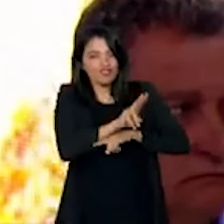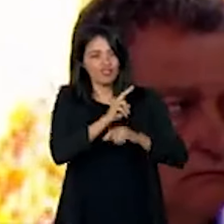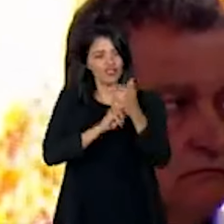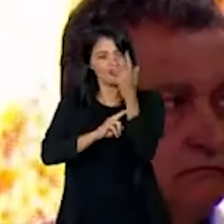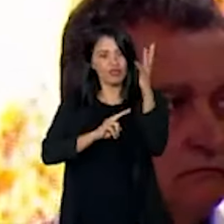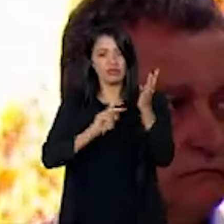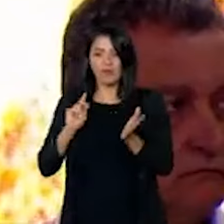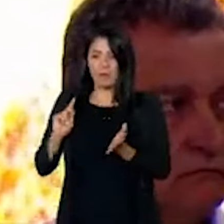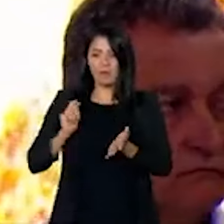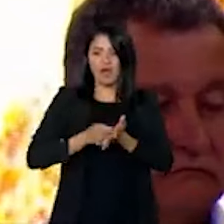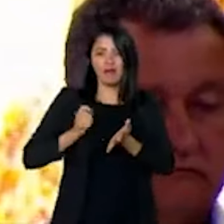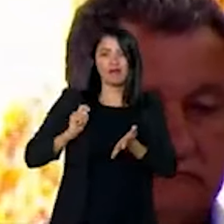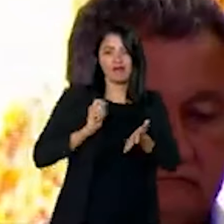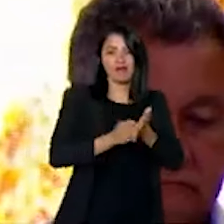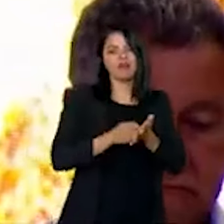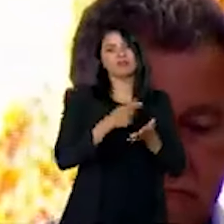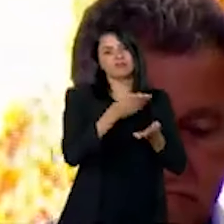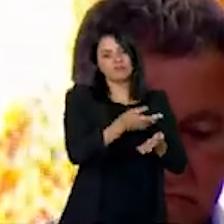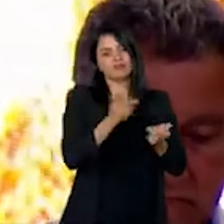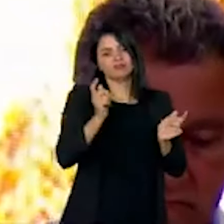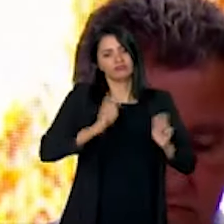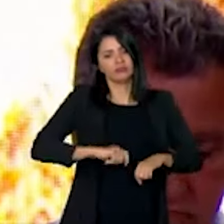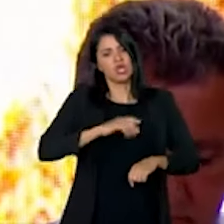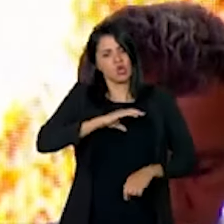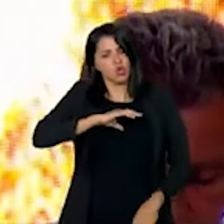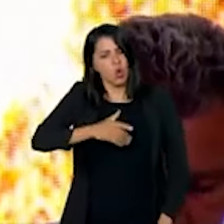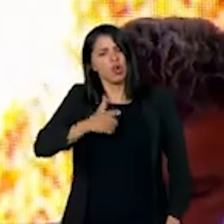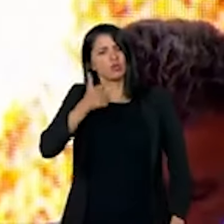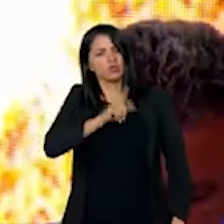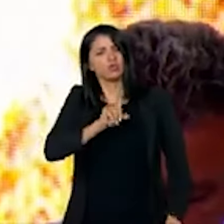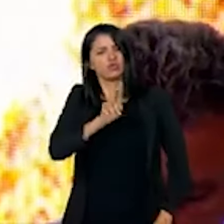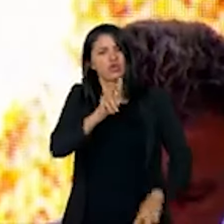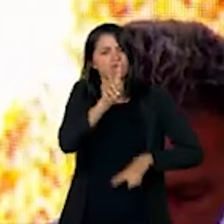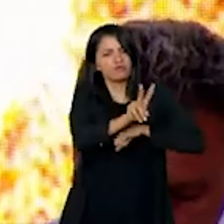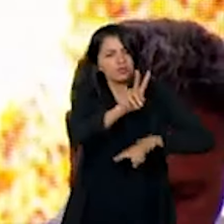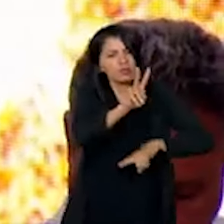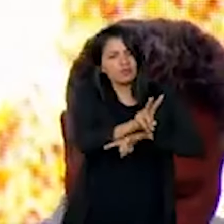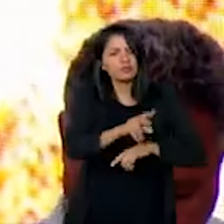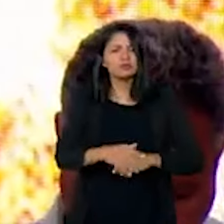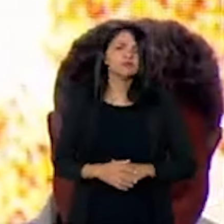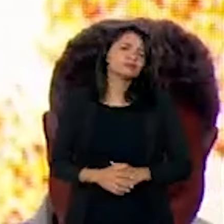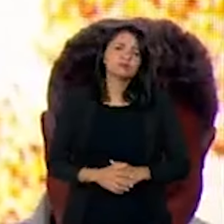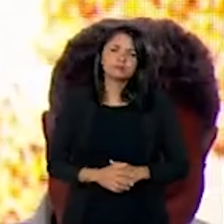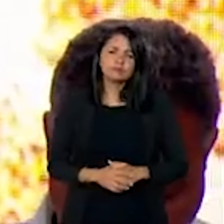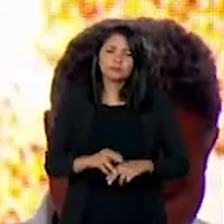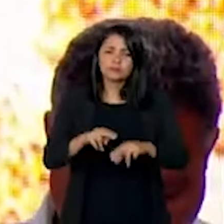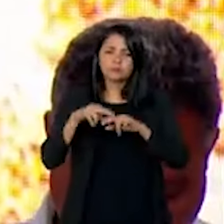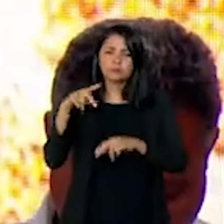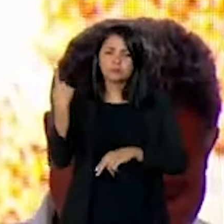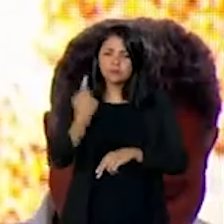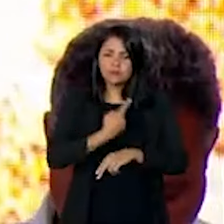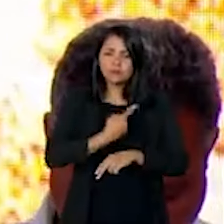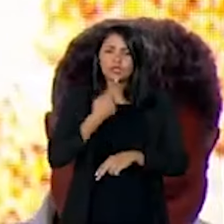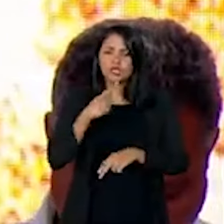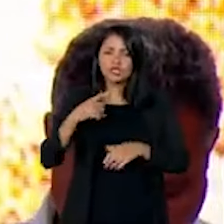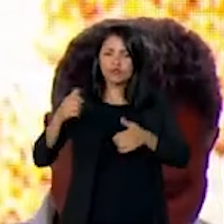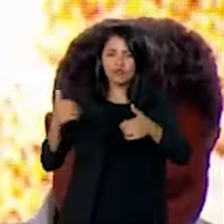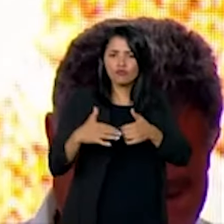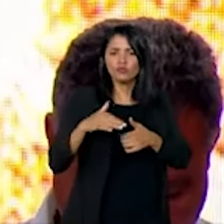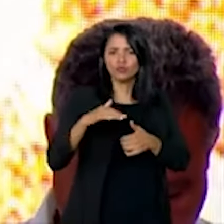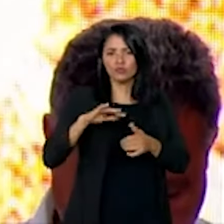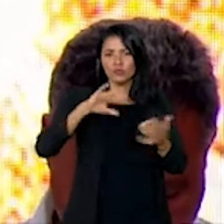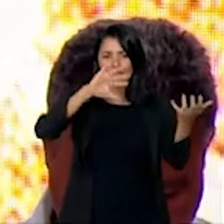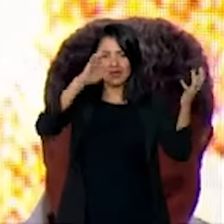pagando para eles o benefício da coragem de preservar. Por isso, nós fortalecemos o Fundo Clima da